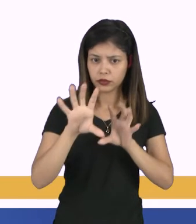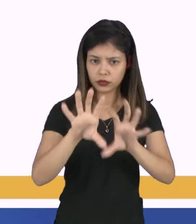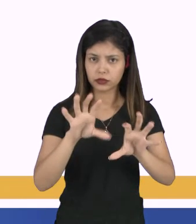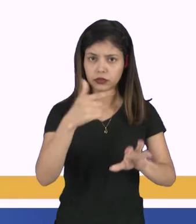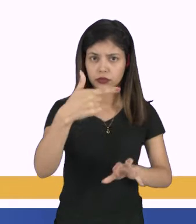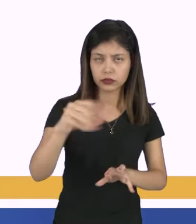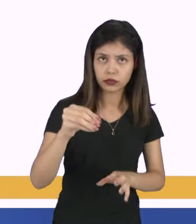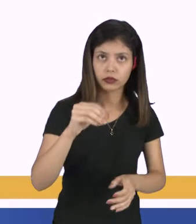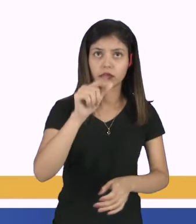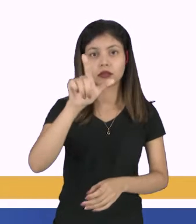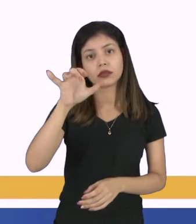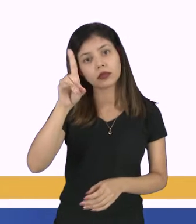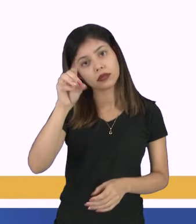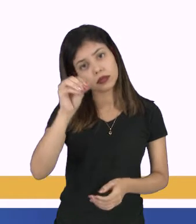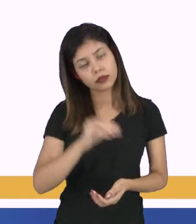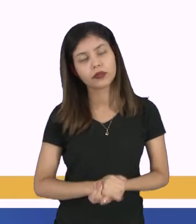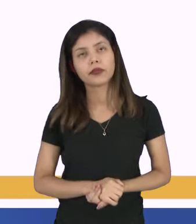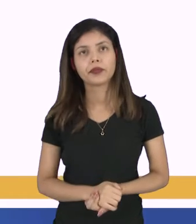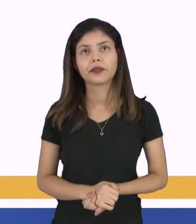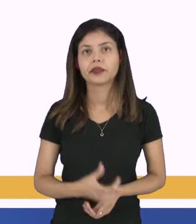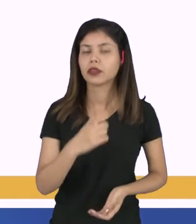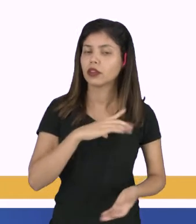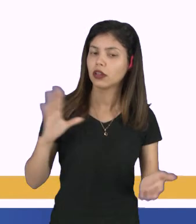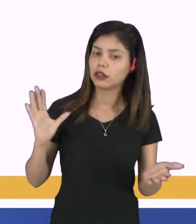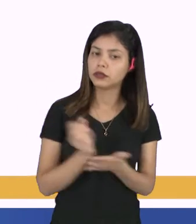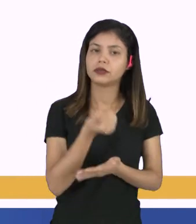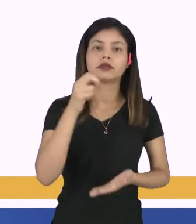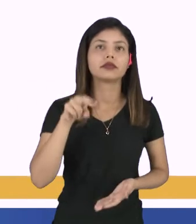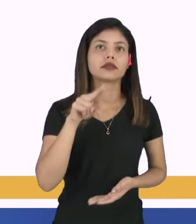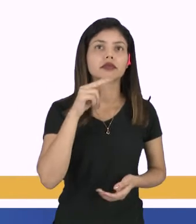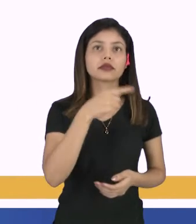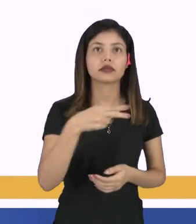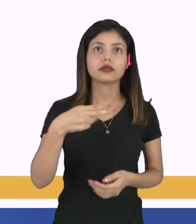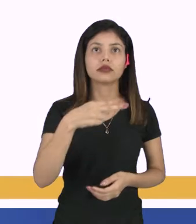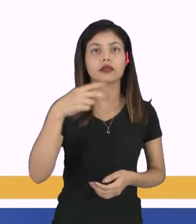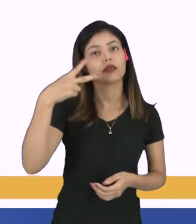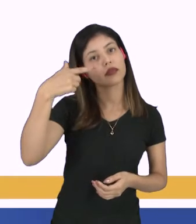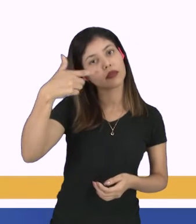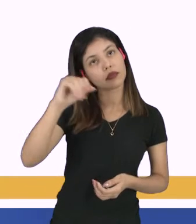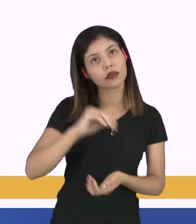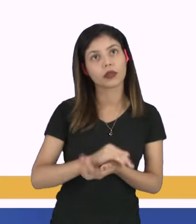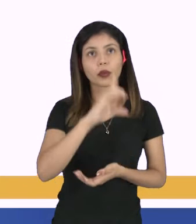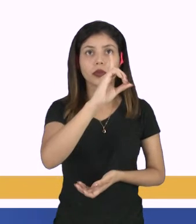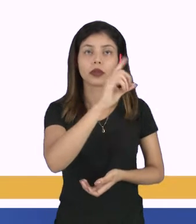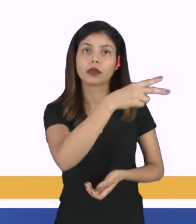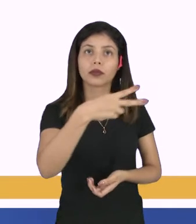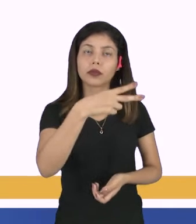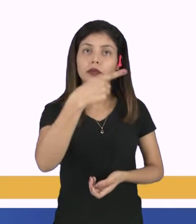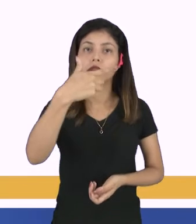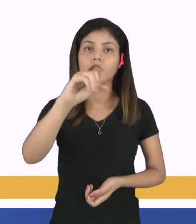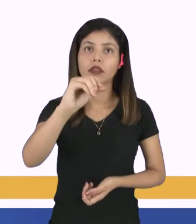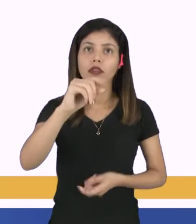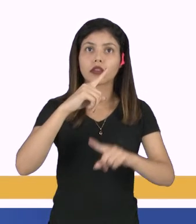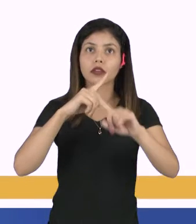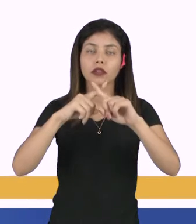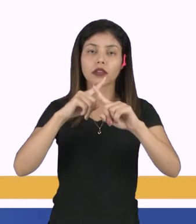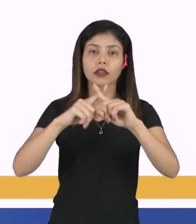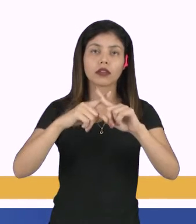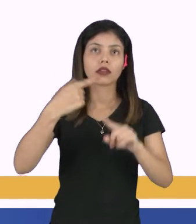possui 20 lados. Então, tomando n igual a 20, nós vamos ter que d é igual a